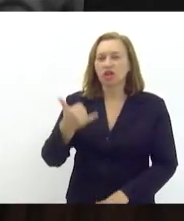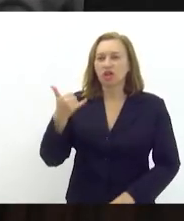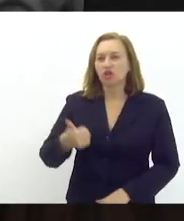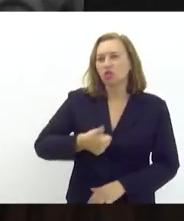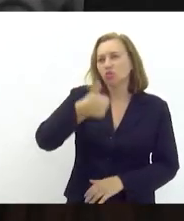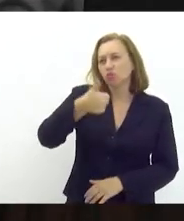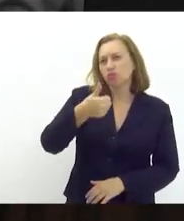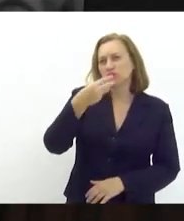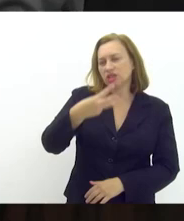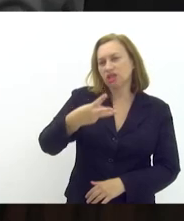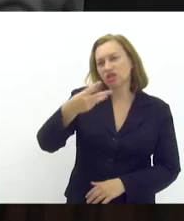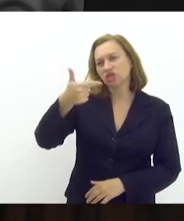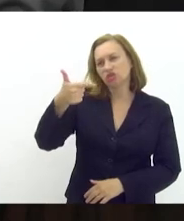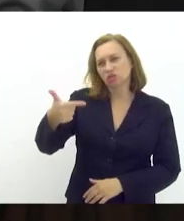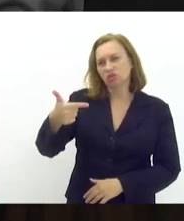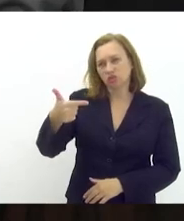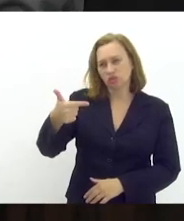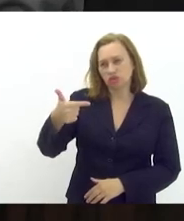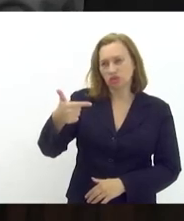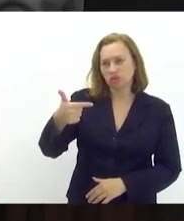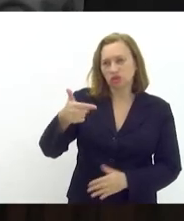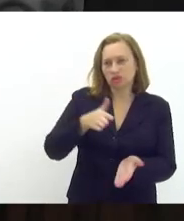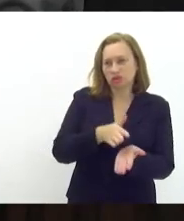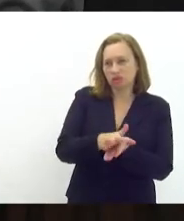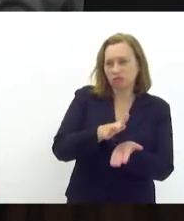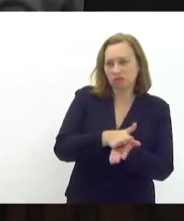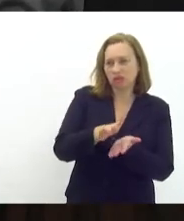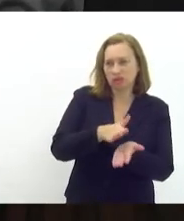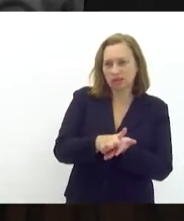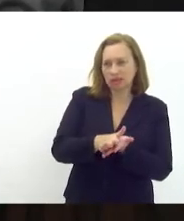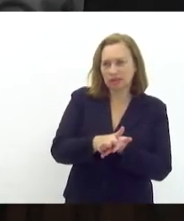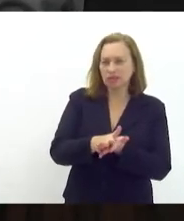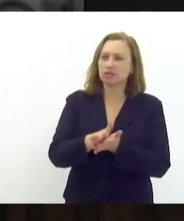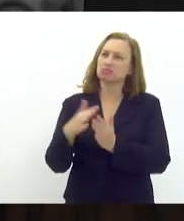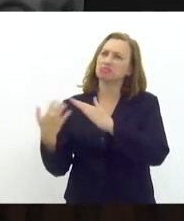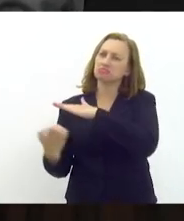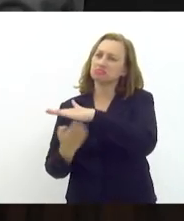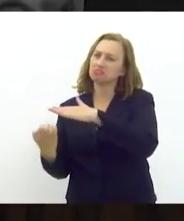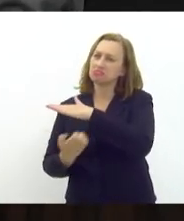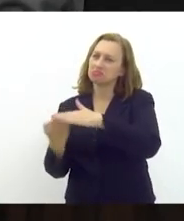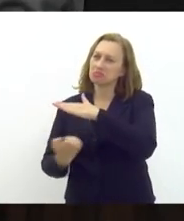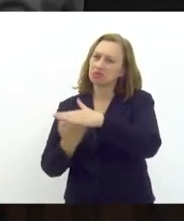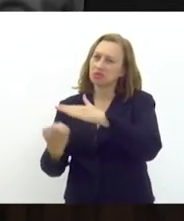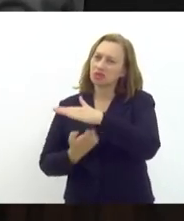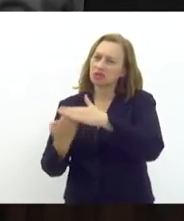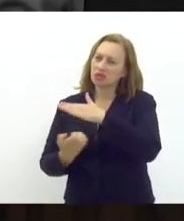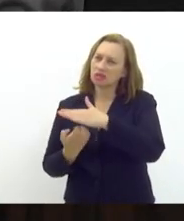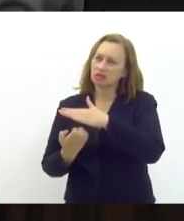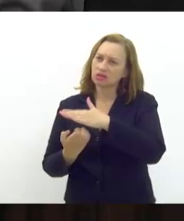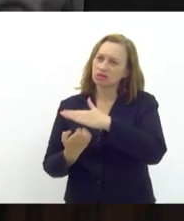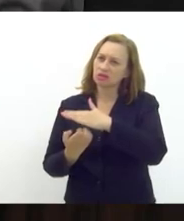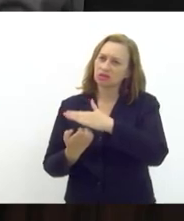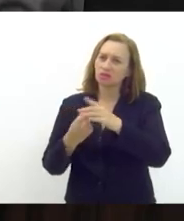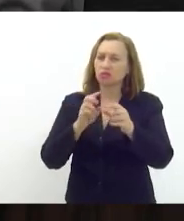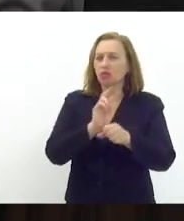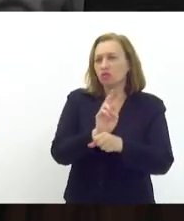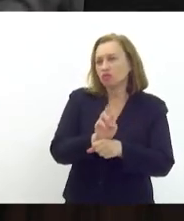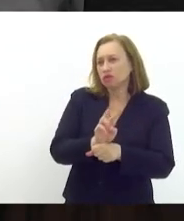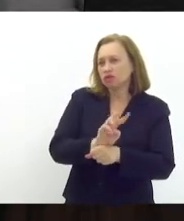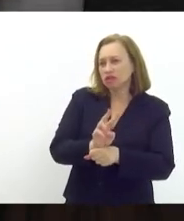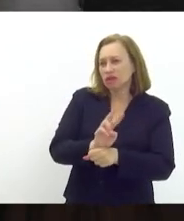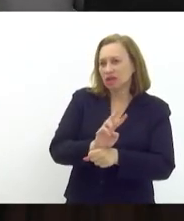nas faturas mensais emitidas pelas empresas concessionárias que prestam serviços públicos e são fiscalizadas